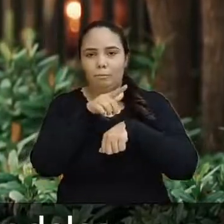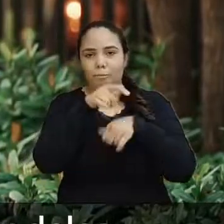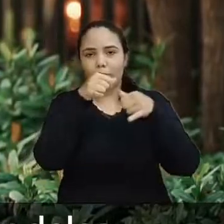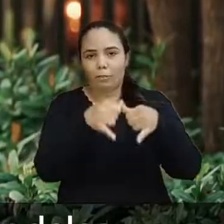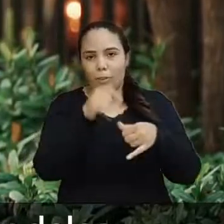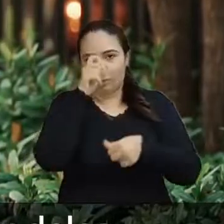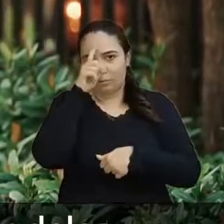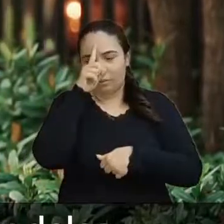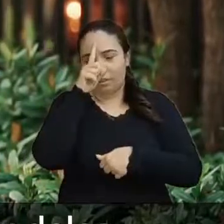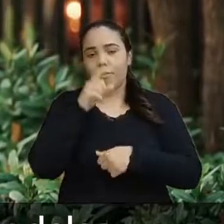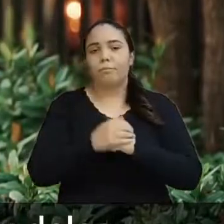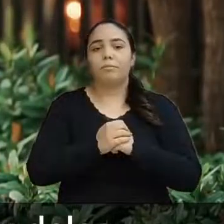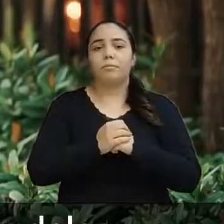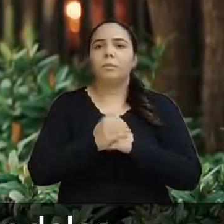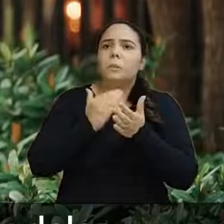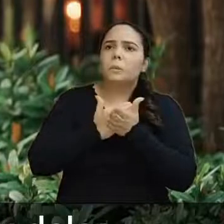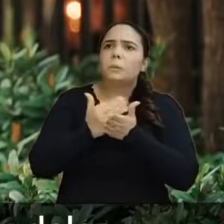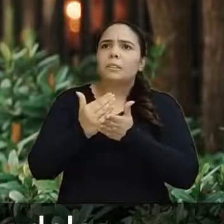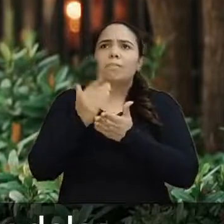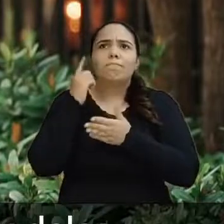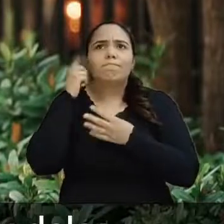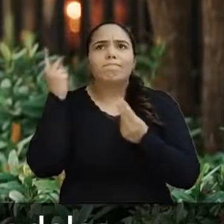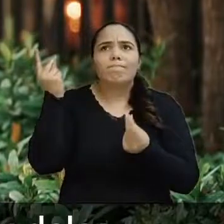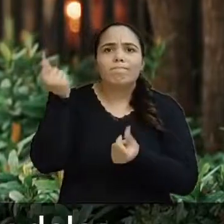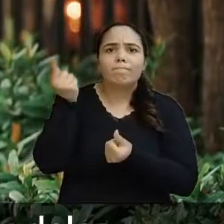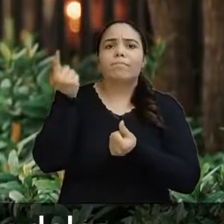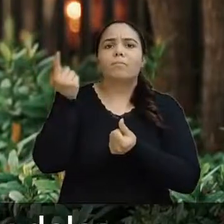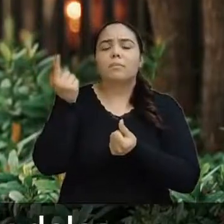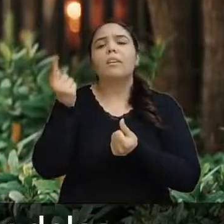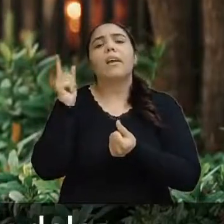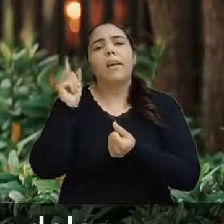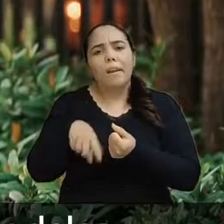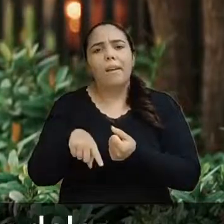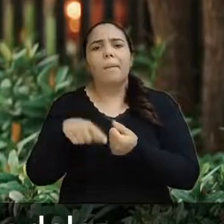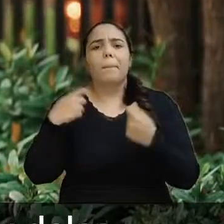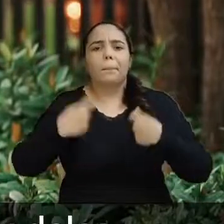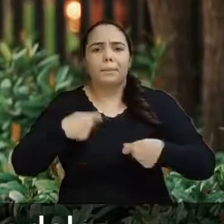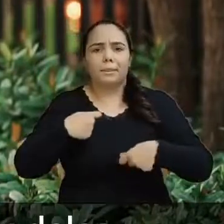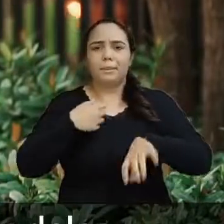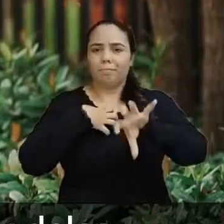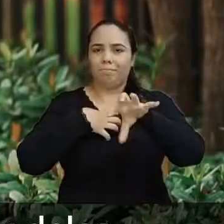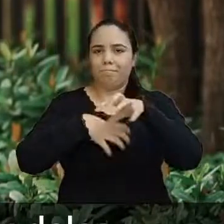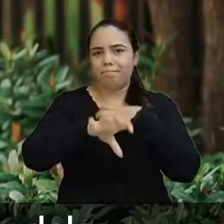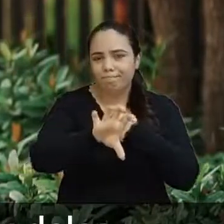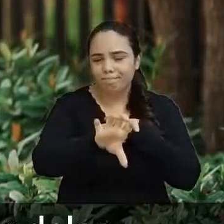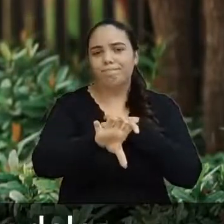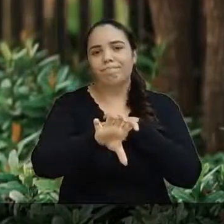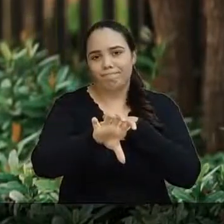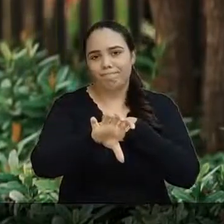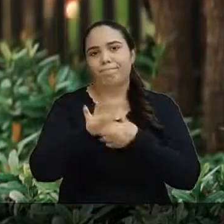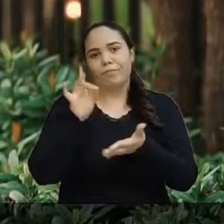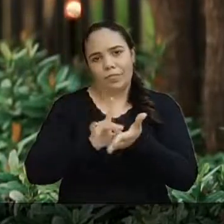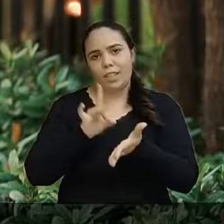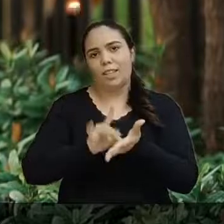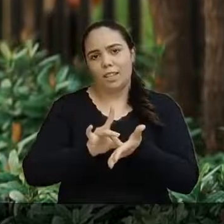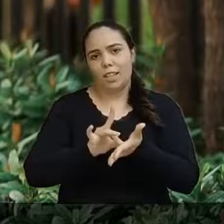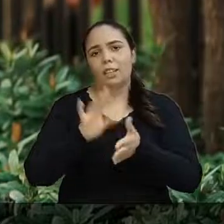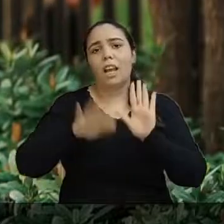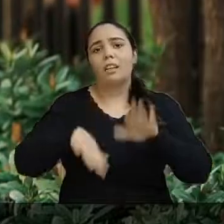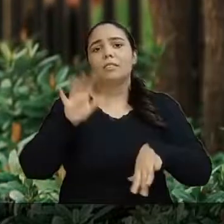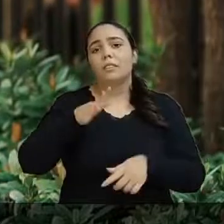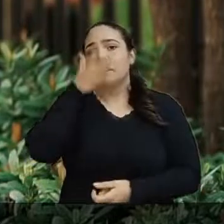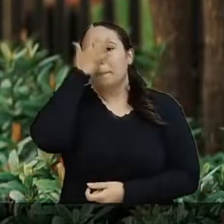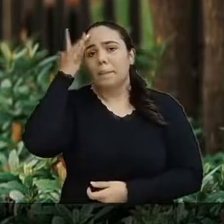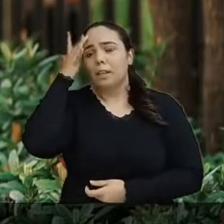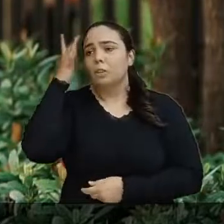Aí daí começou a me tocar, para me passar a ficar mais assim, me coloquei no lugar deles. Às